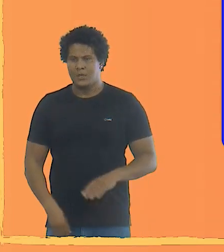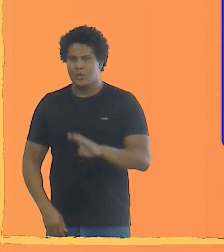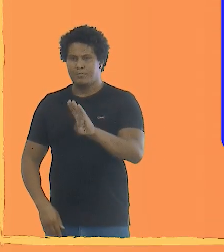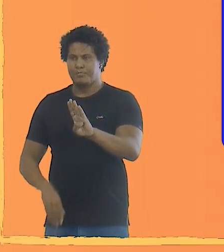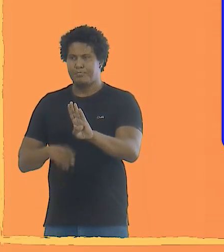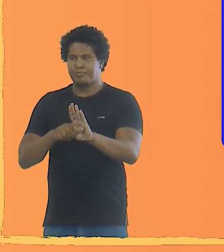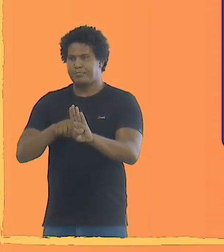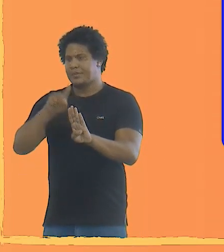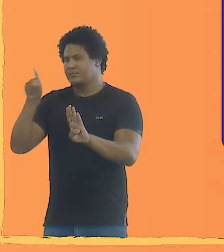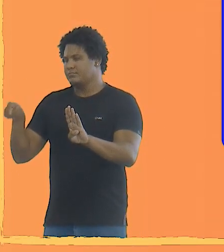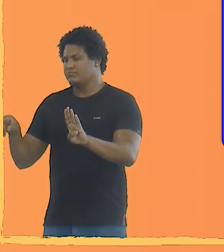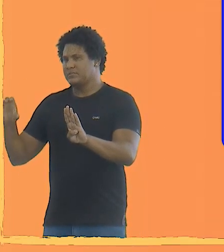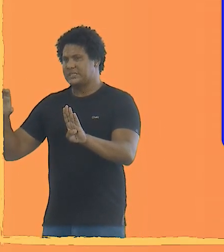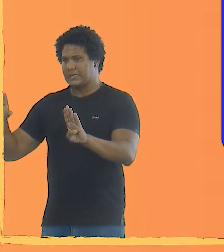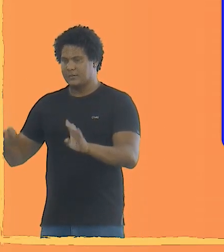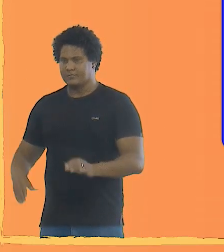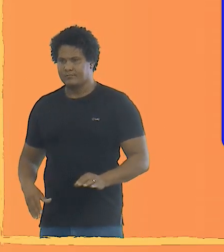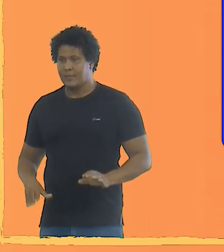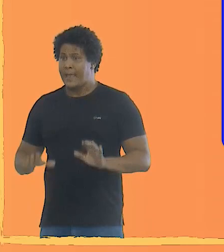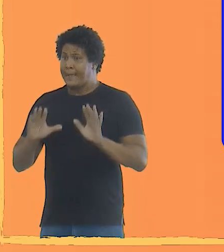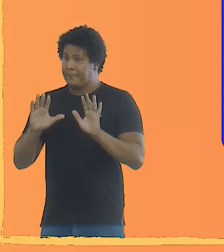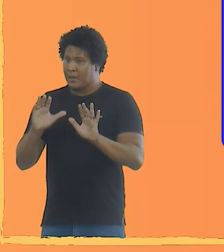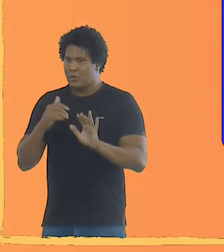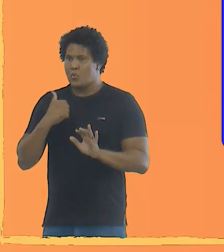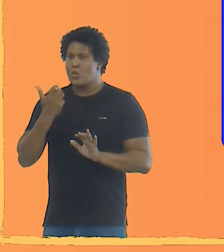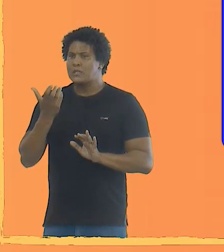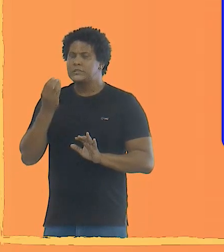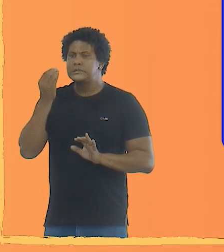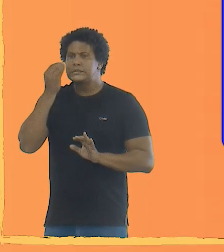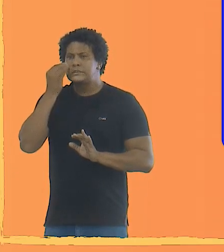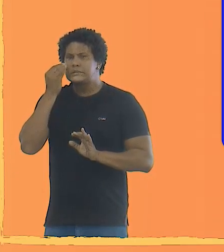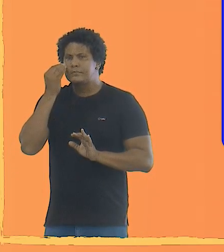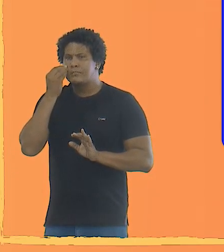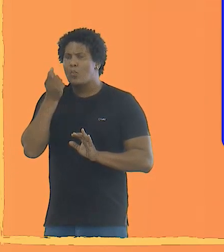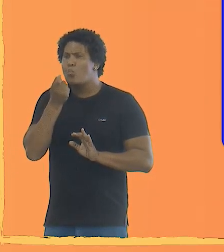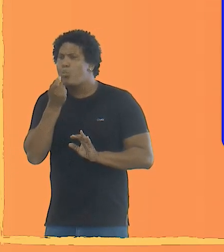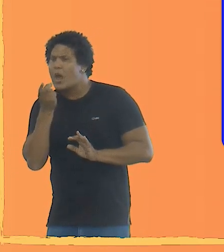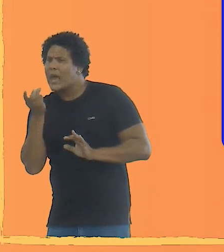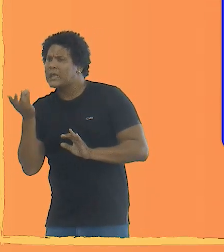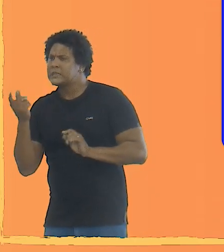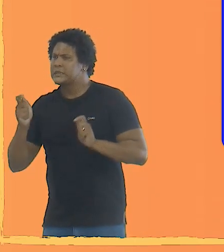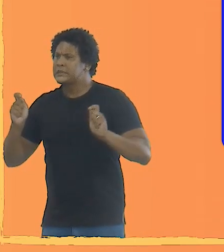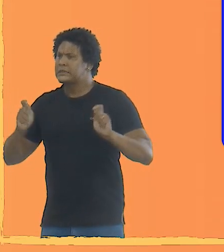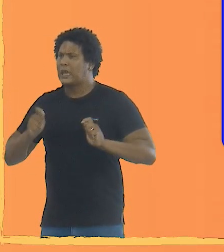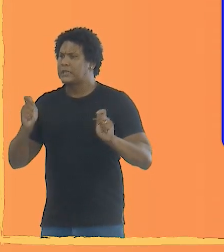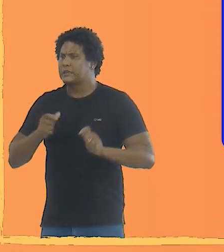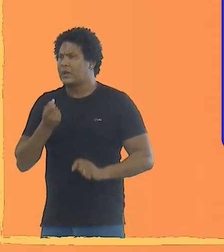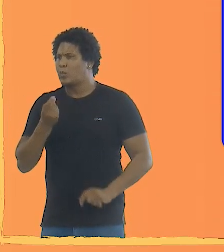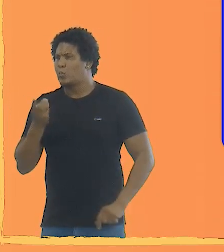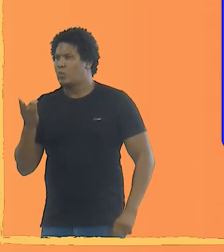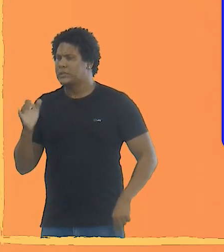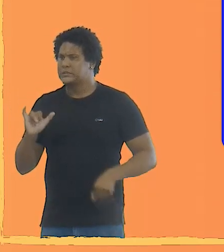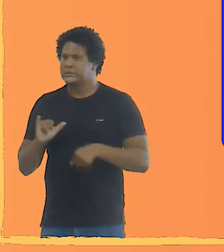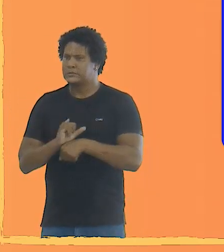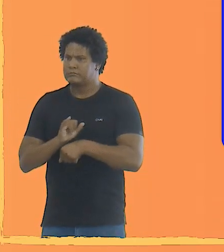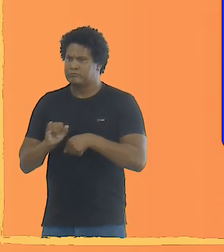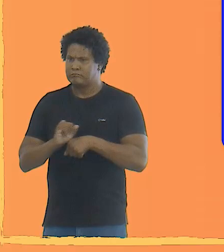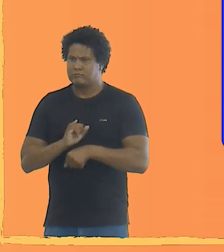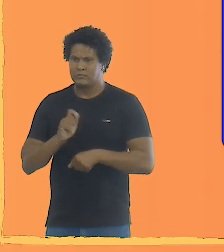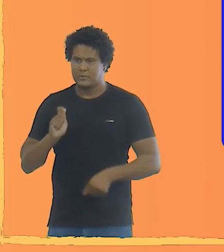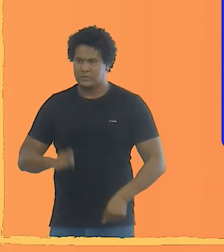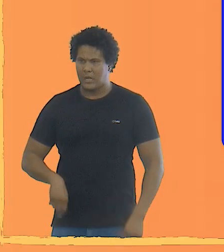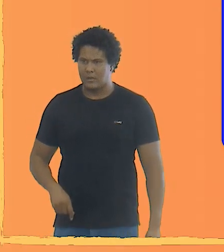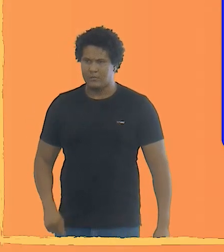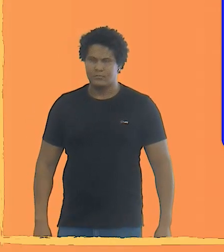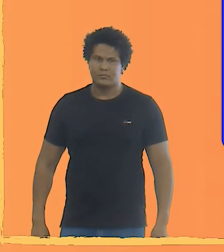a quantidade de possibilidades. Aí como é que eu calculo a quantidade de possibilidades? A outra que tem que seria essa aqui, ó. Você vai do A para o D e depois